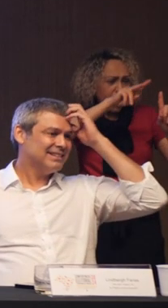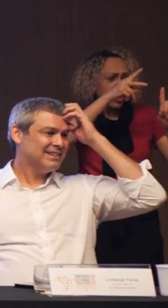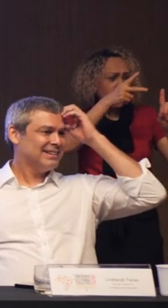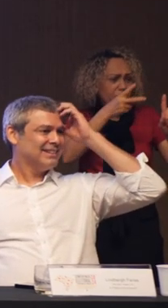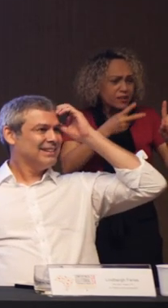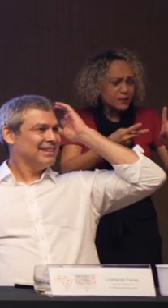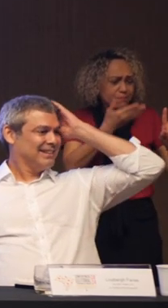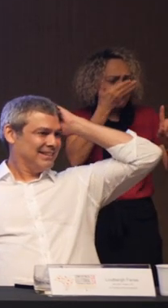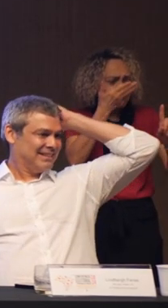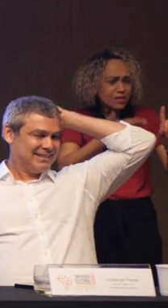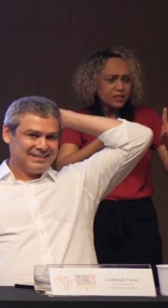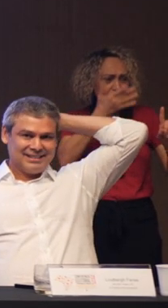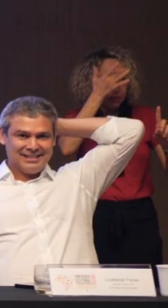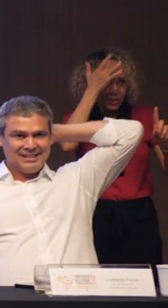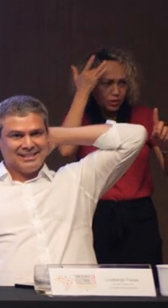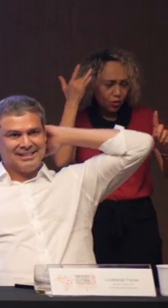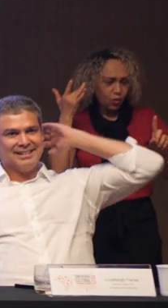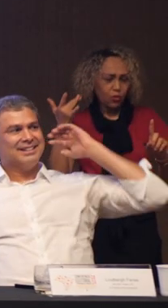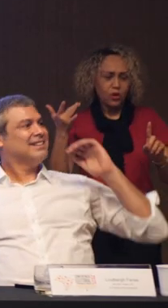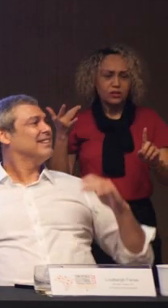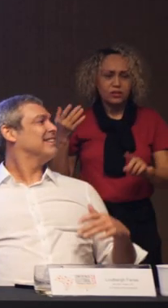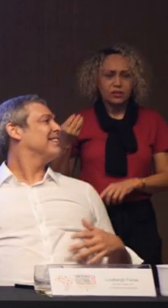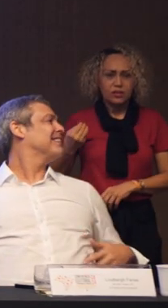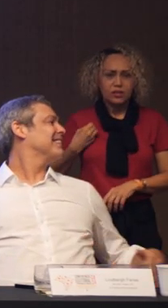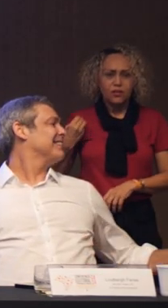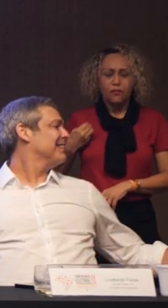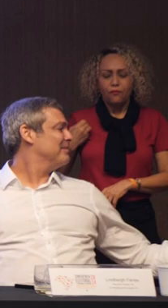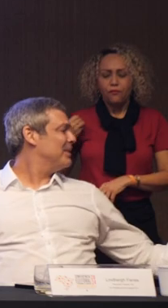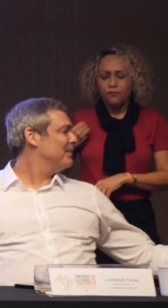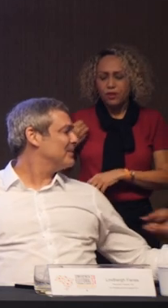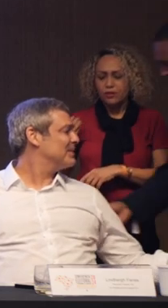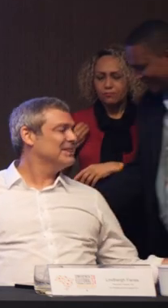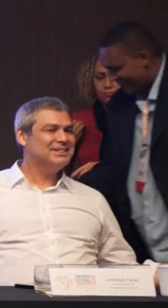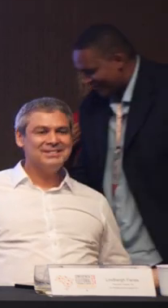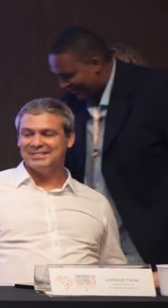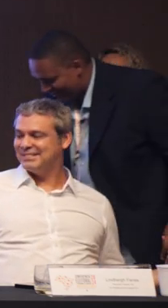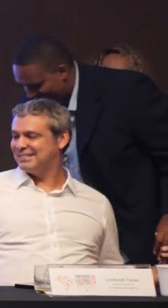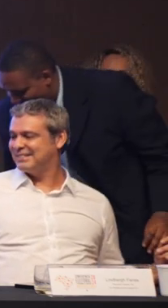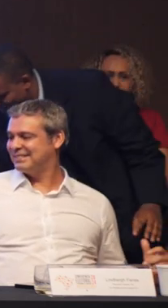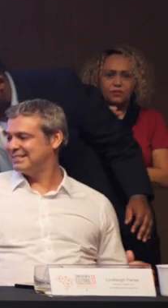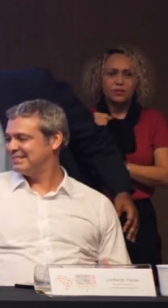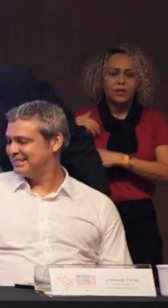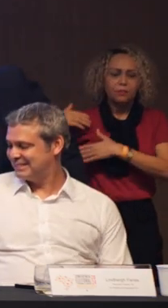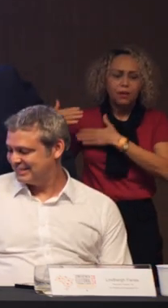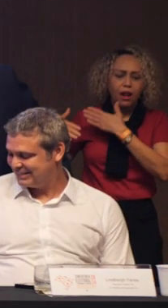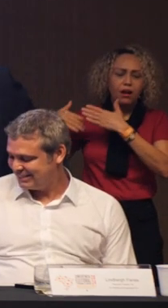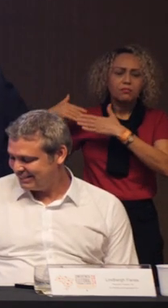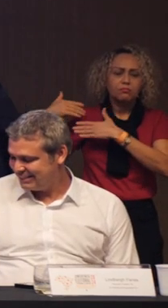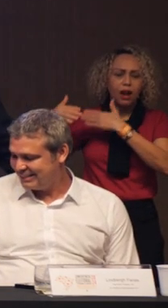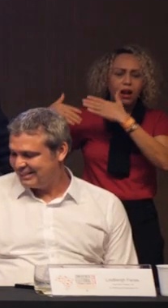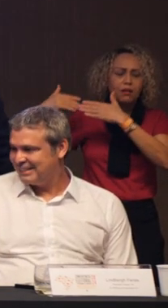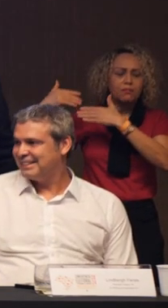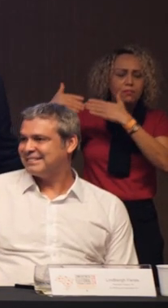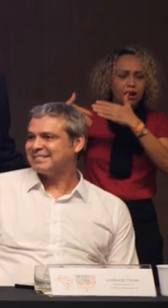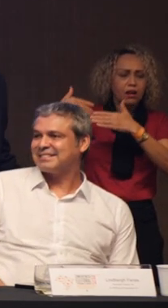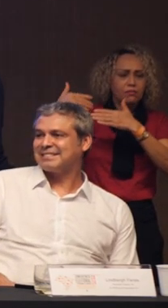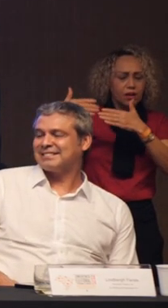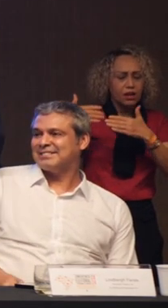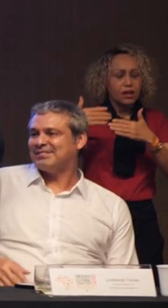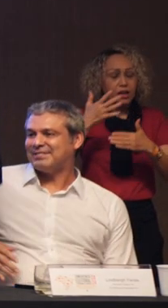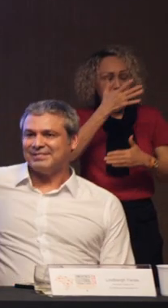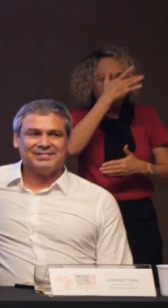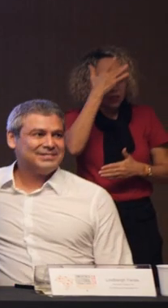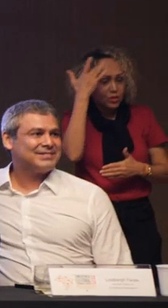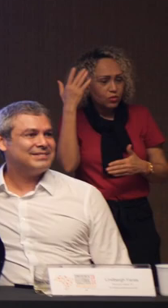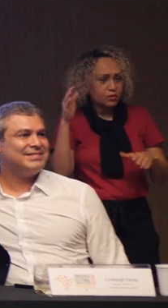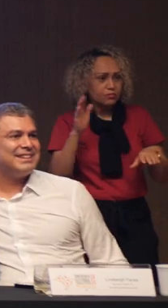e das pessoas acadêmicas, até as pessoas que trabalham com a coleta do lixo, os que a gente chama